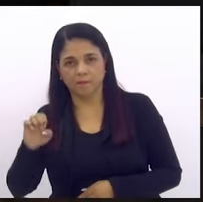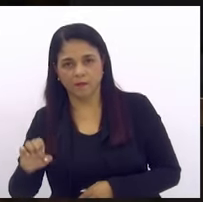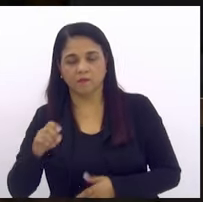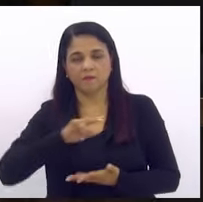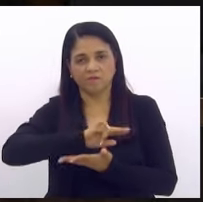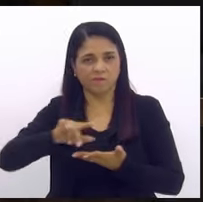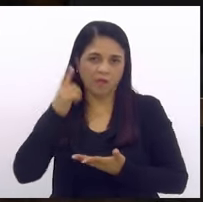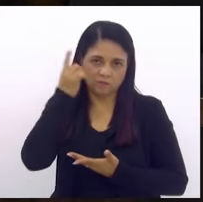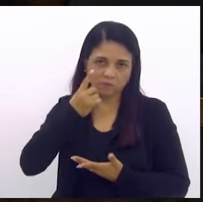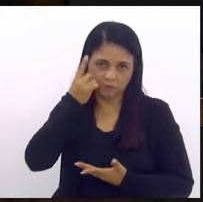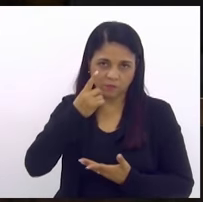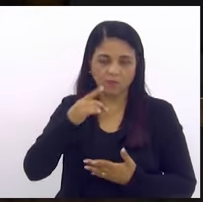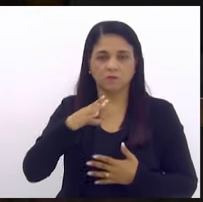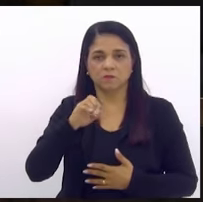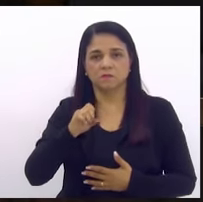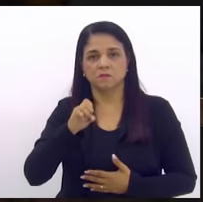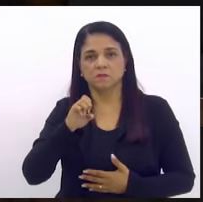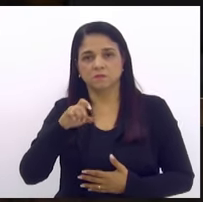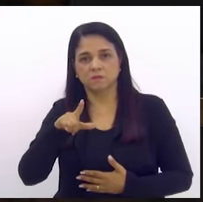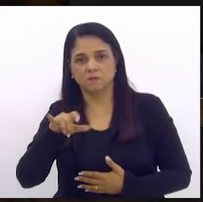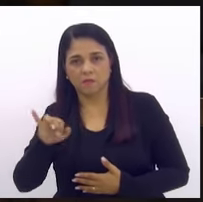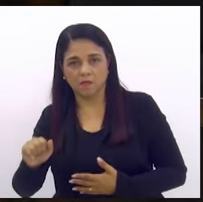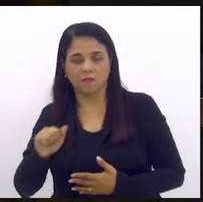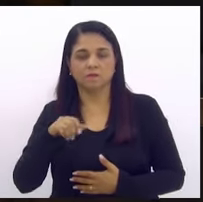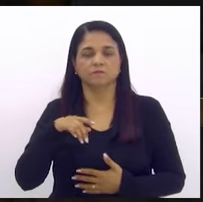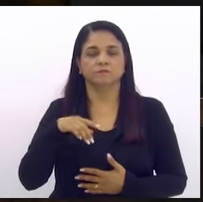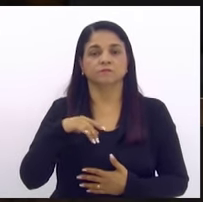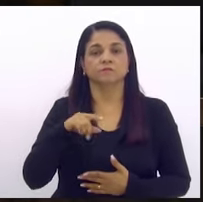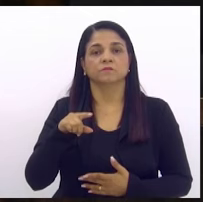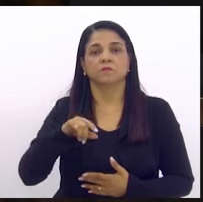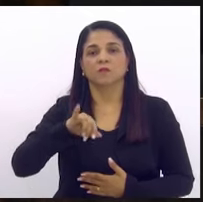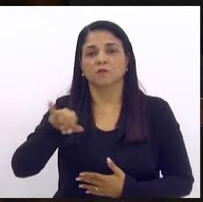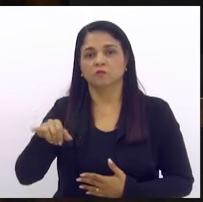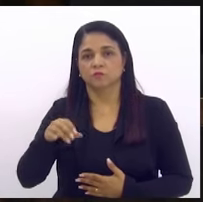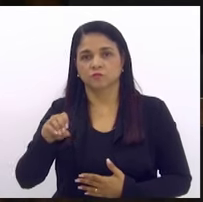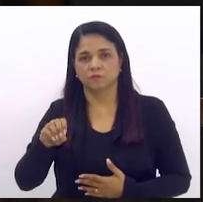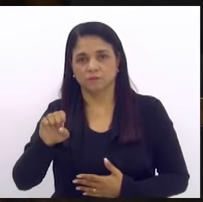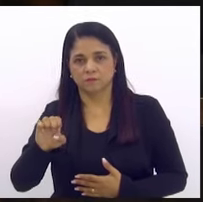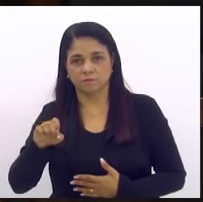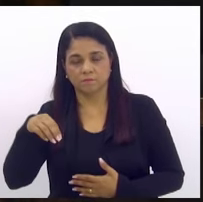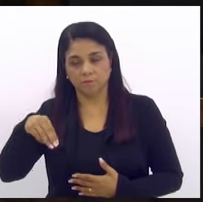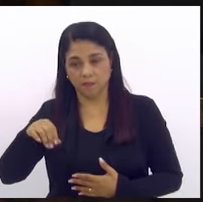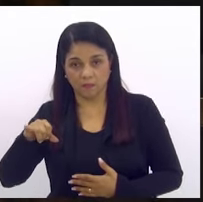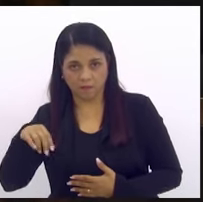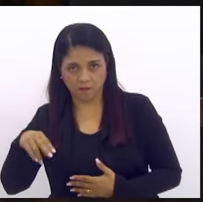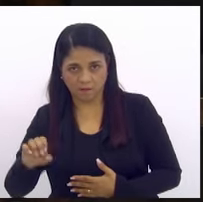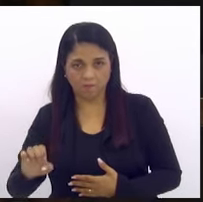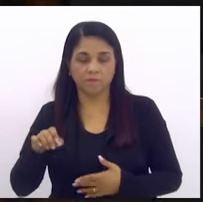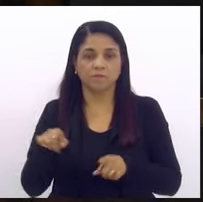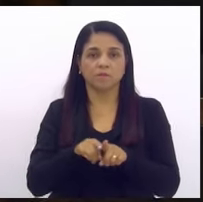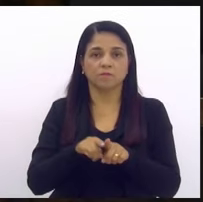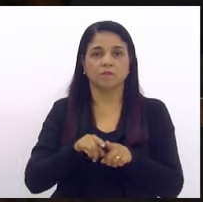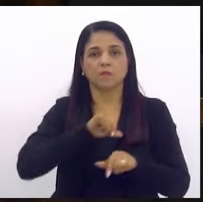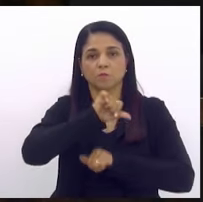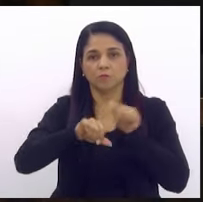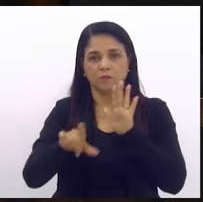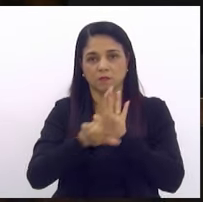Lins, Célia Jordão, Luiz Paulo, Valceaz, Wellito José, Leomar Coelho, Carlos Mink, que altera a lei